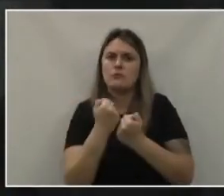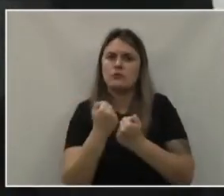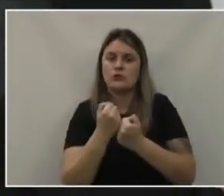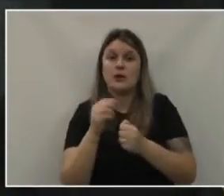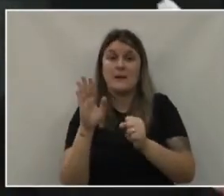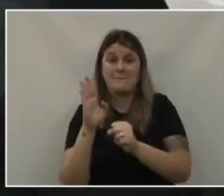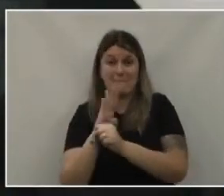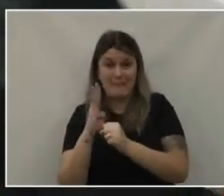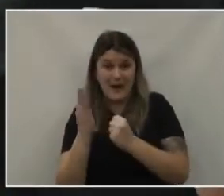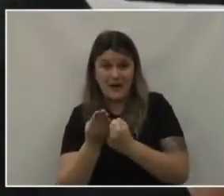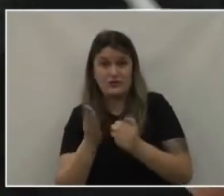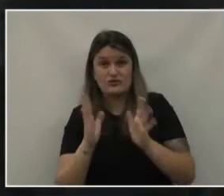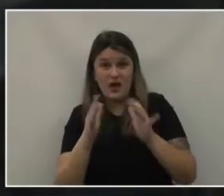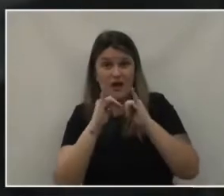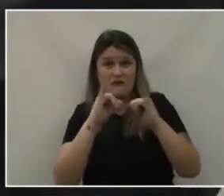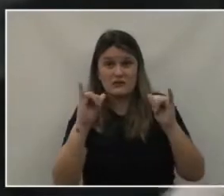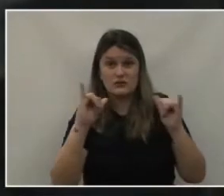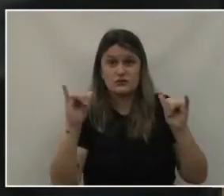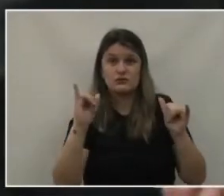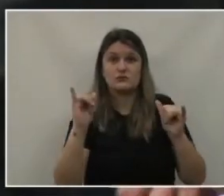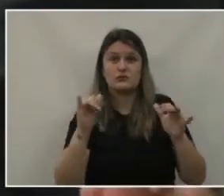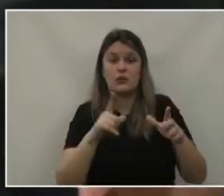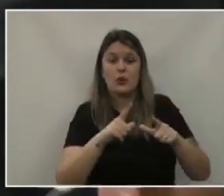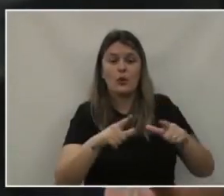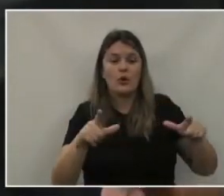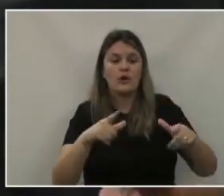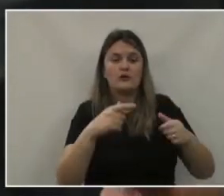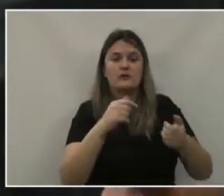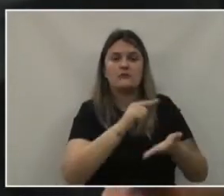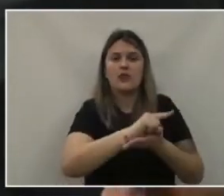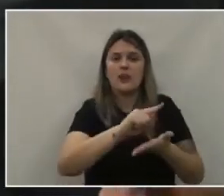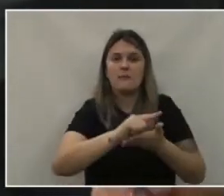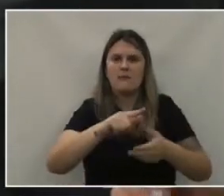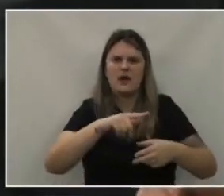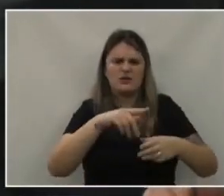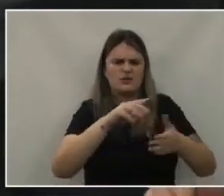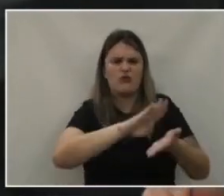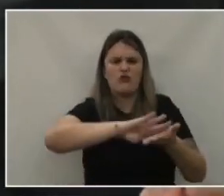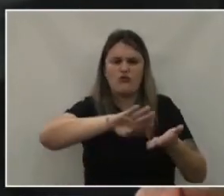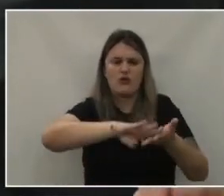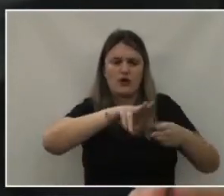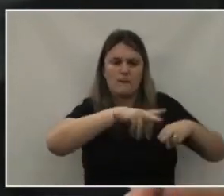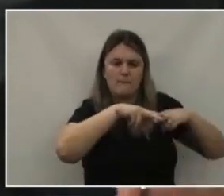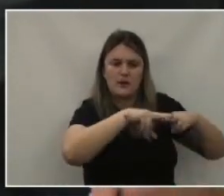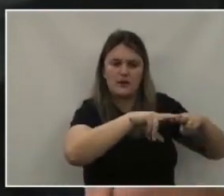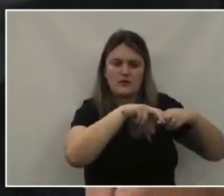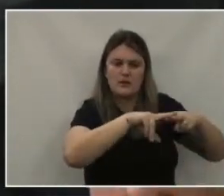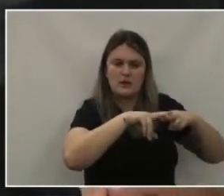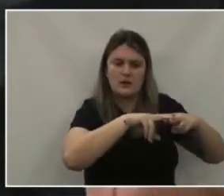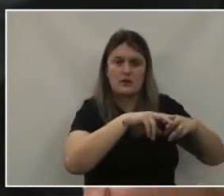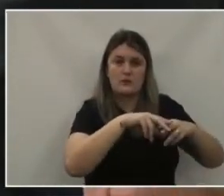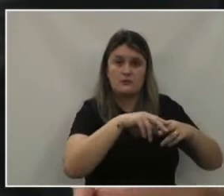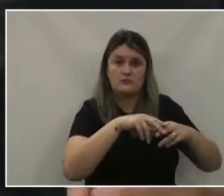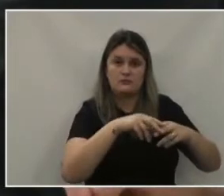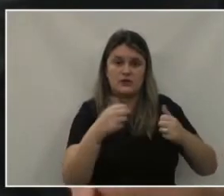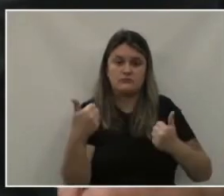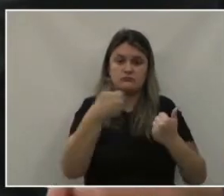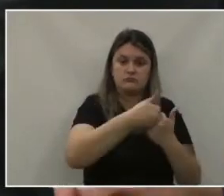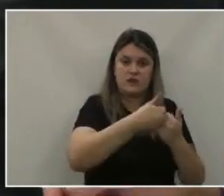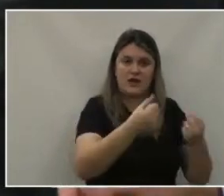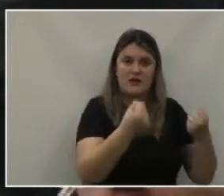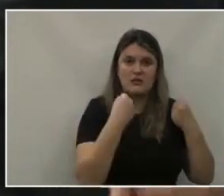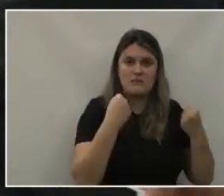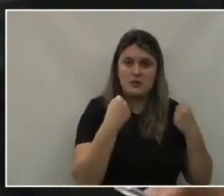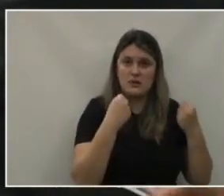ser instalado, alguns já foram até retirados, parquinho, tudo não foi colocado ainda de volta, que seja